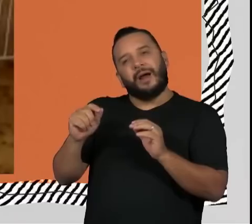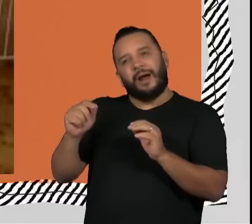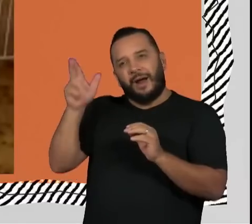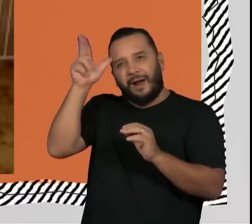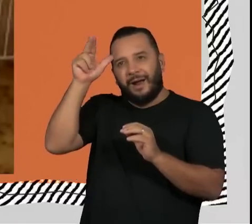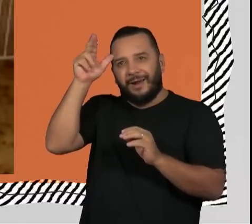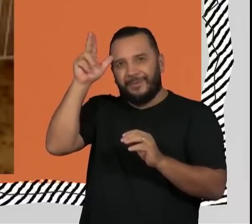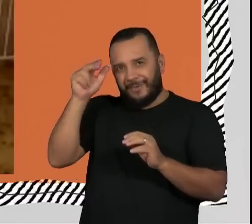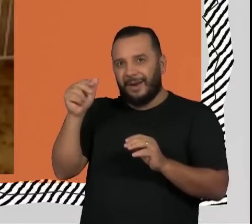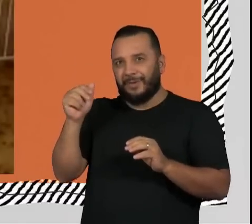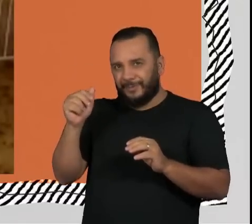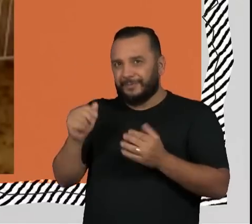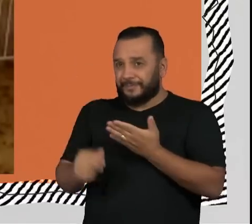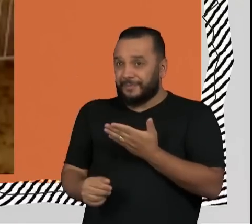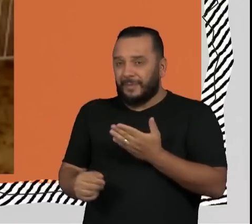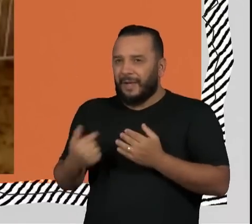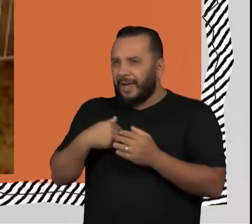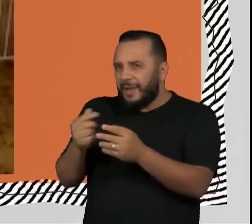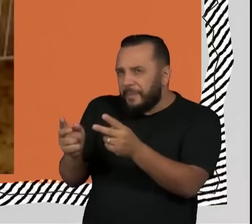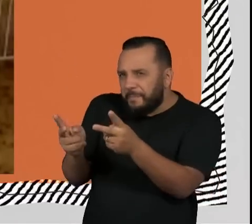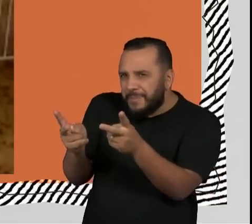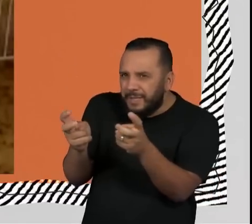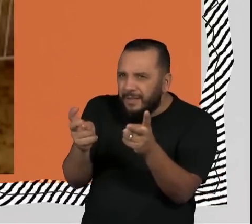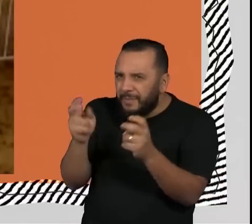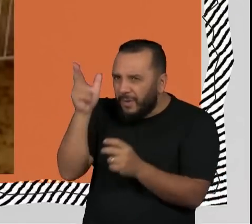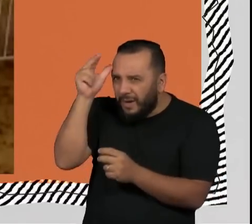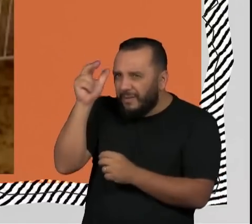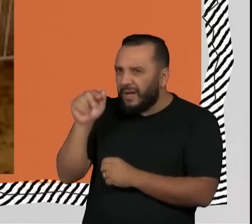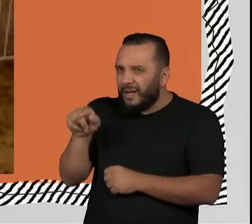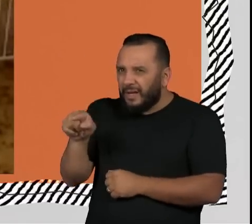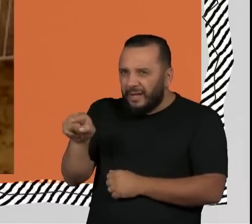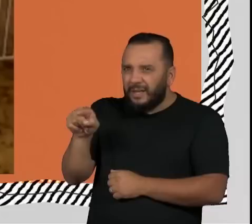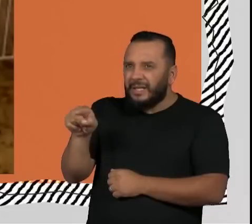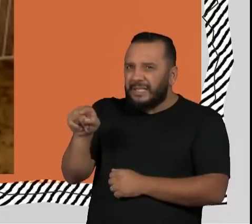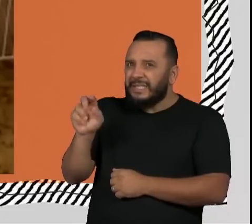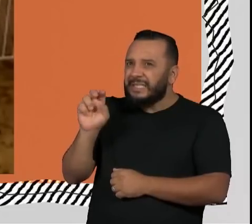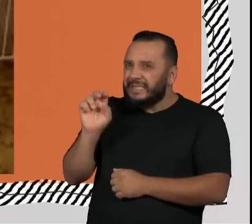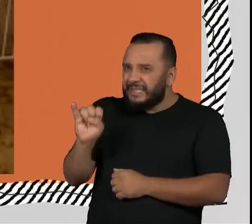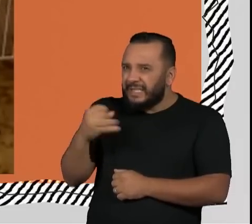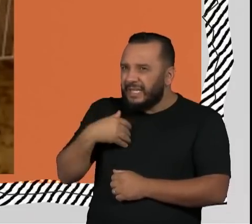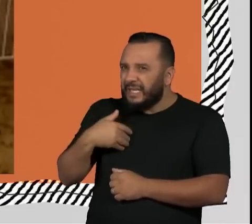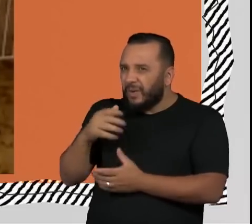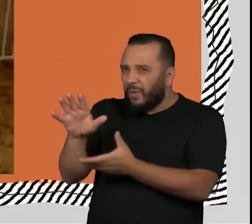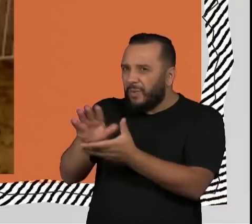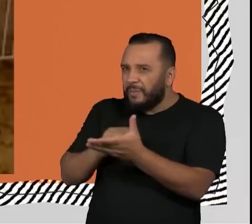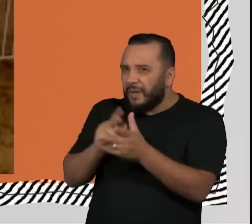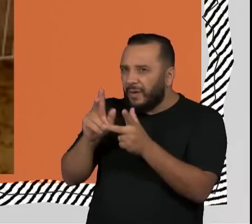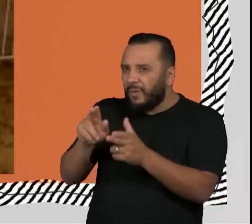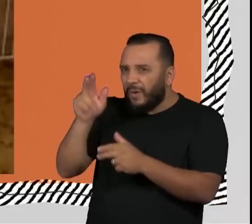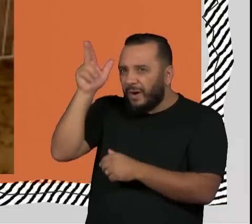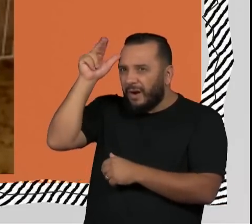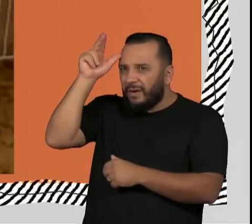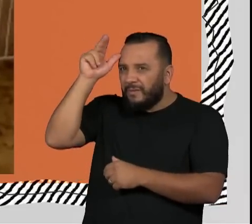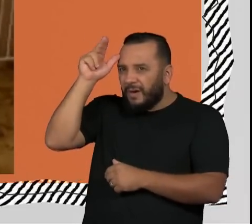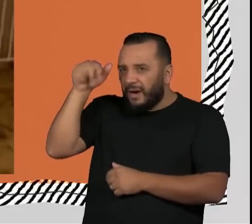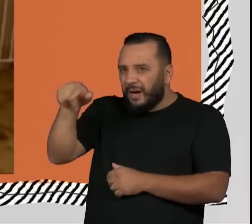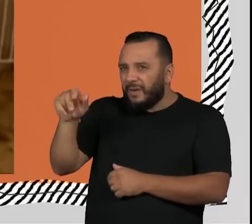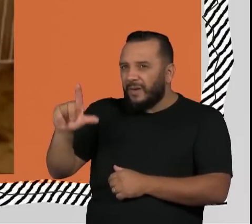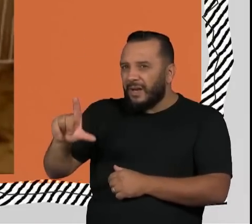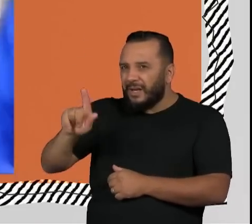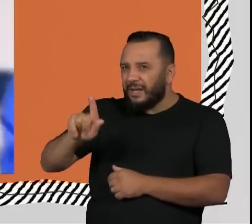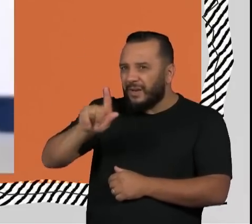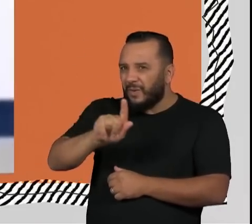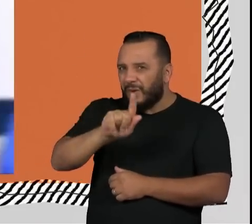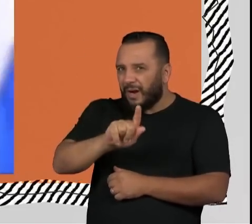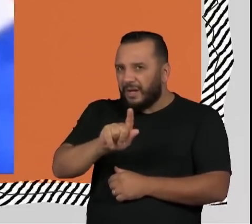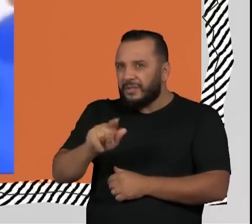do grupo. E ele percebeu isso e falou, será que se eu me comunicar com os cavalos através dessa linguagem